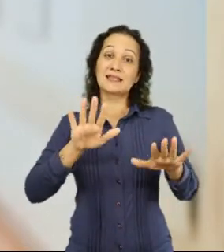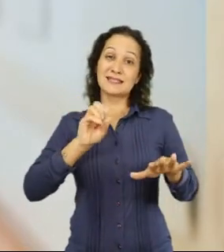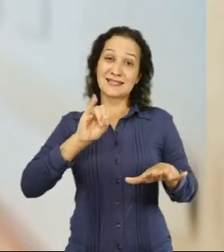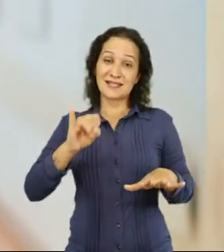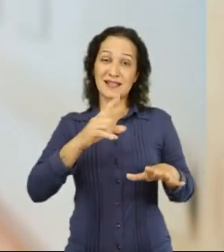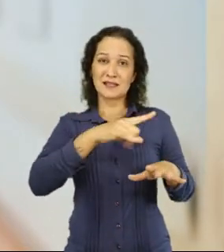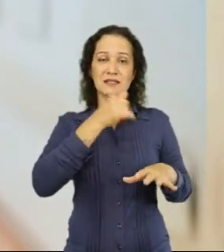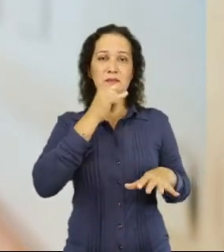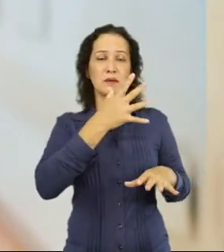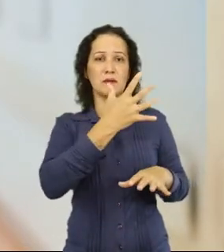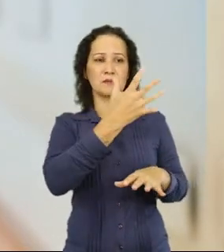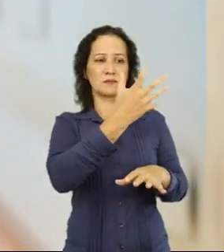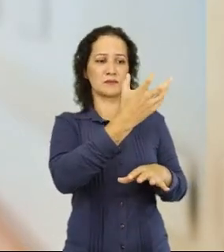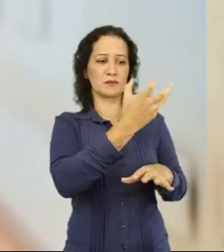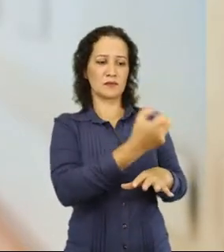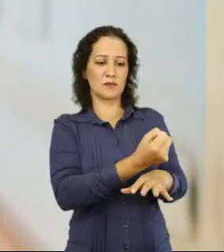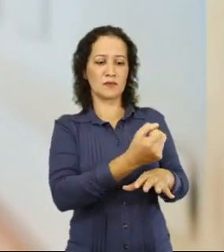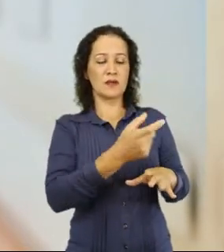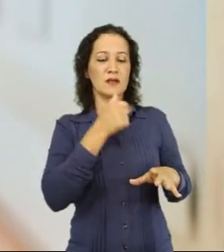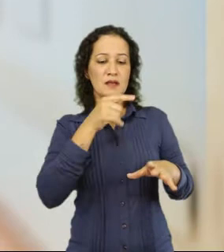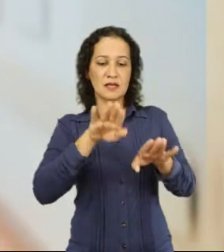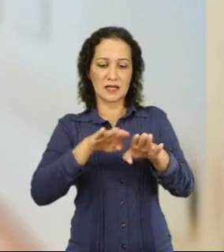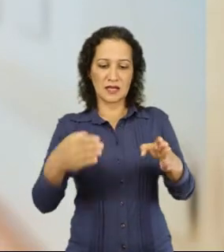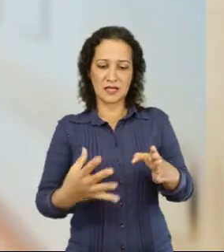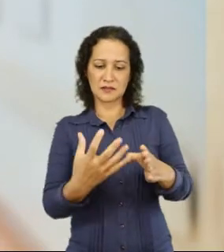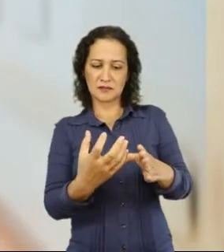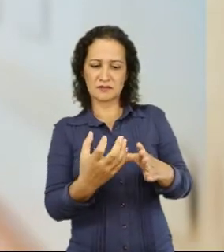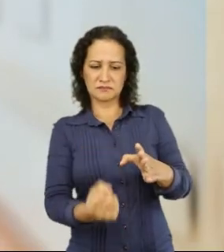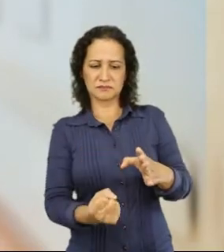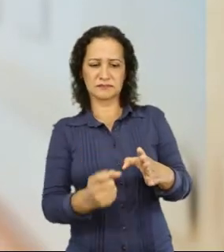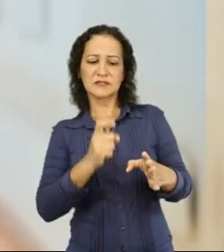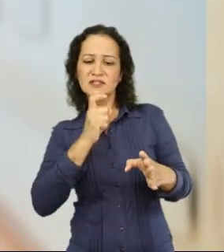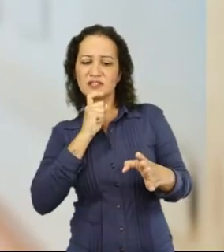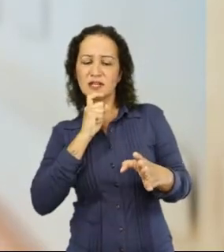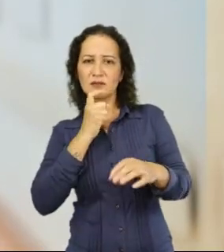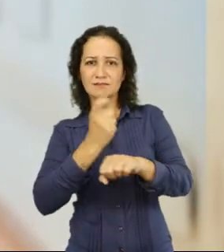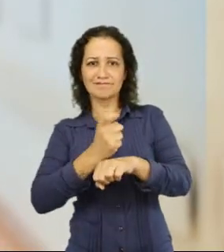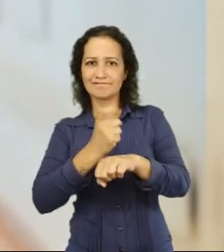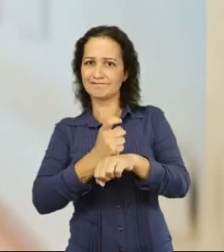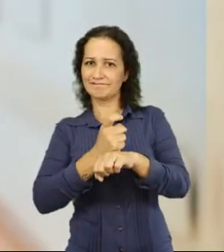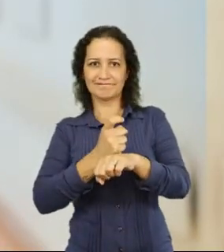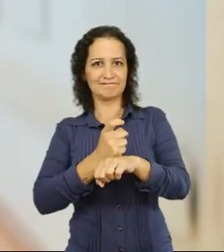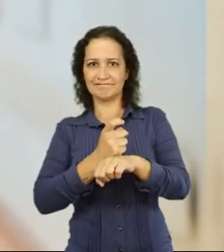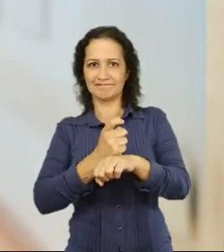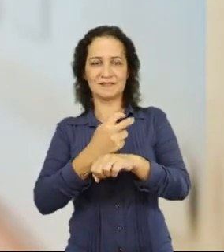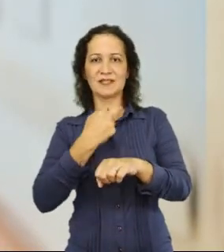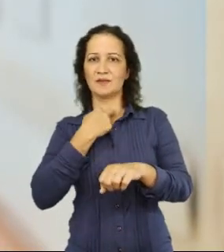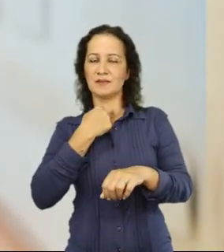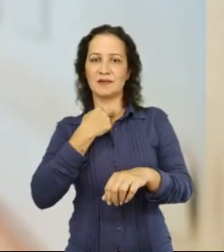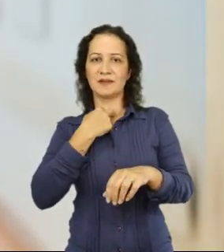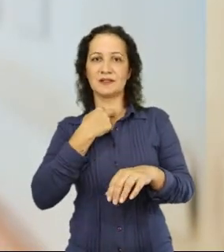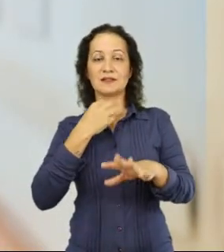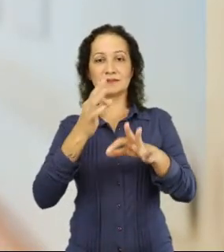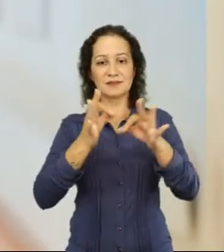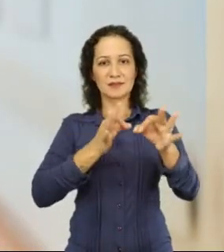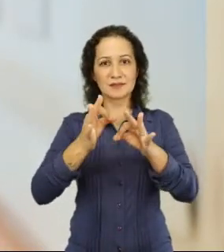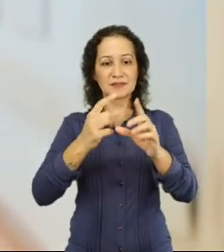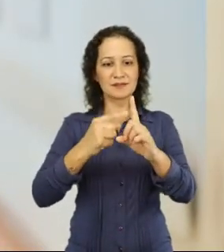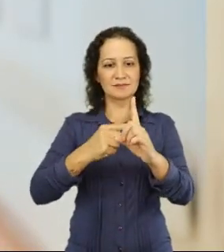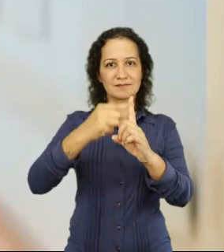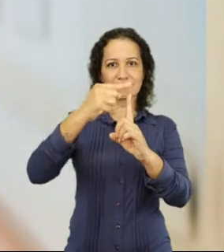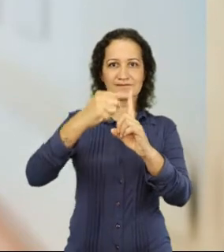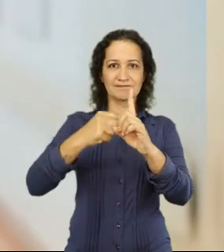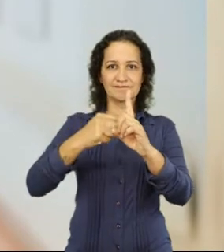de congelar, por exemplo, o fundo ou as paredes da caixa térmica. E nesse processo, a manutenção